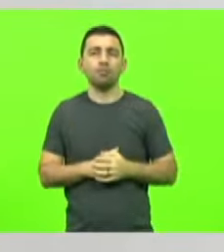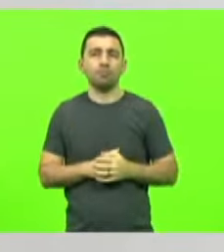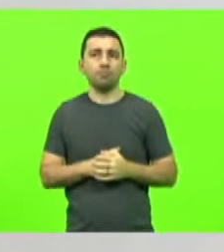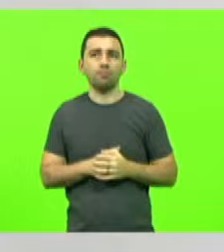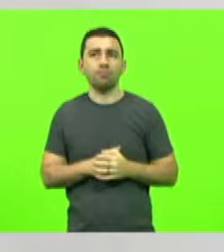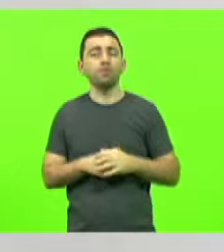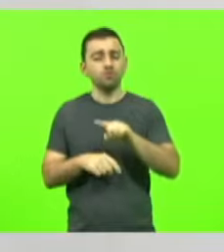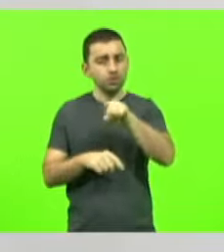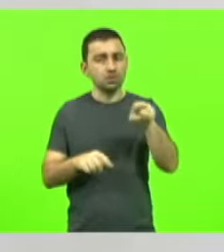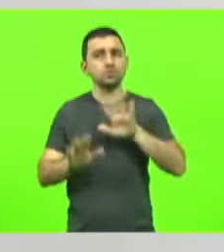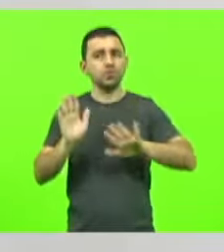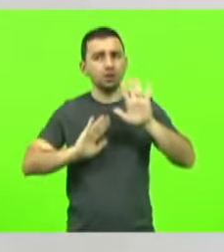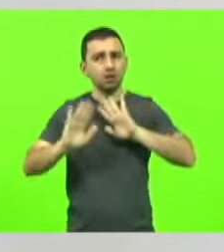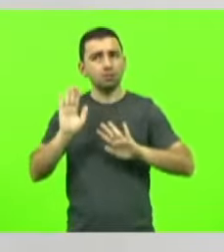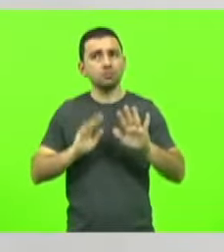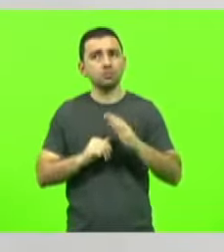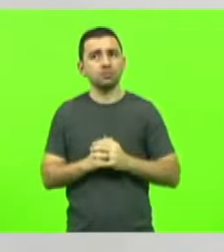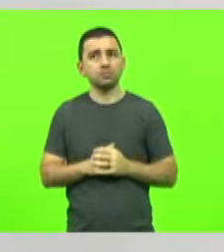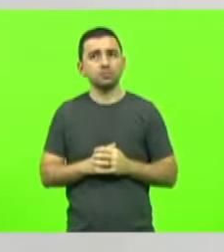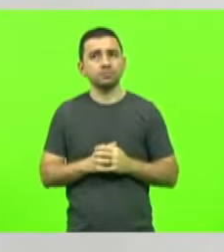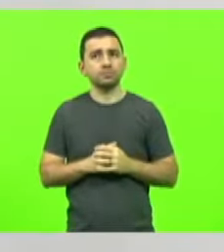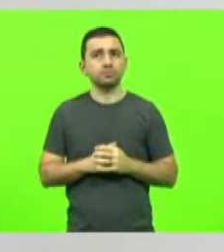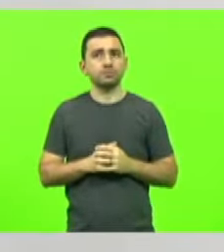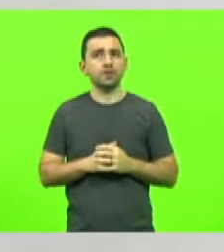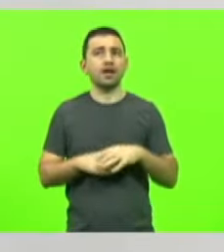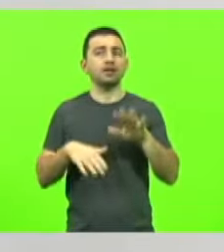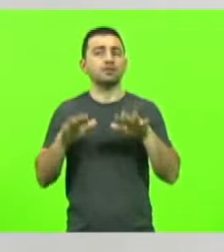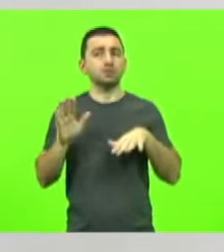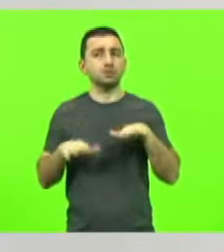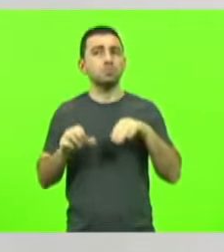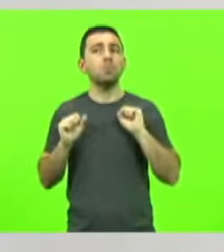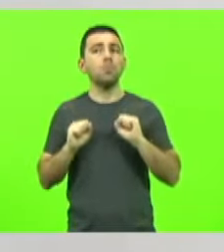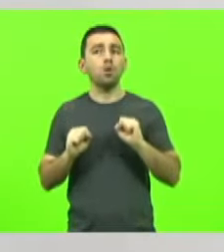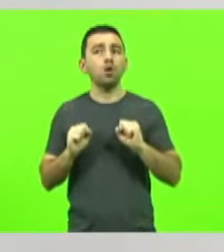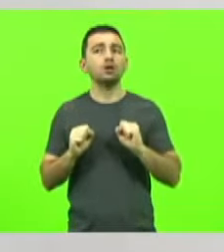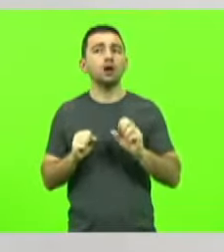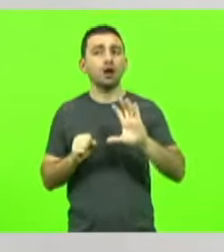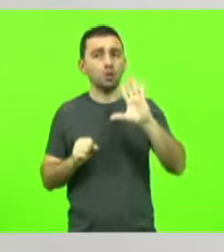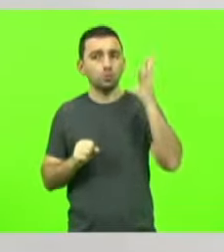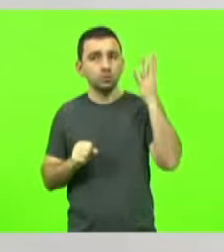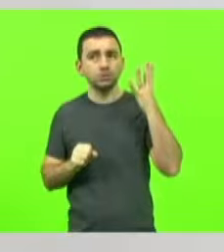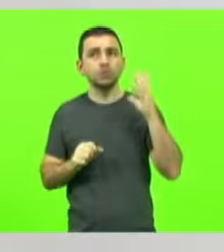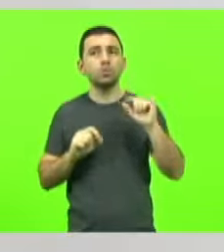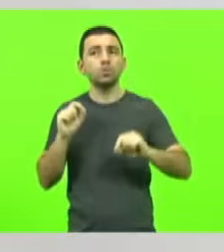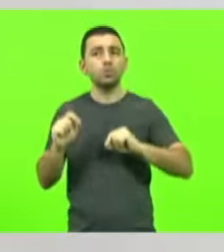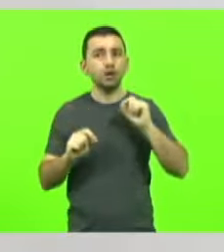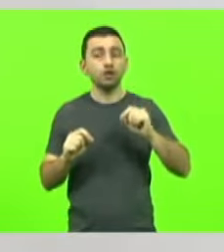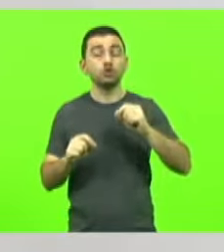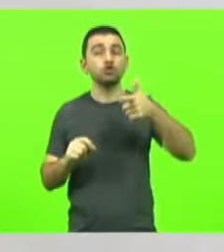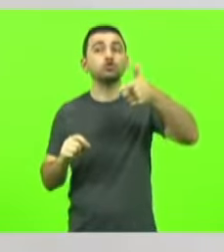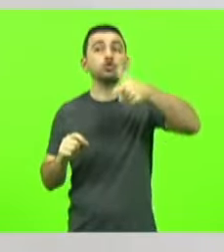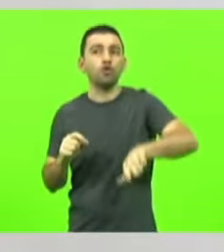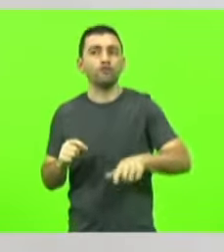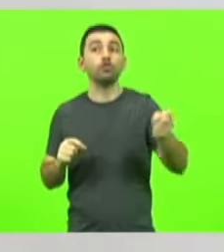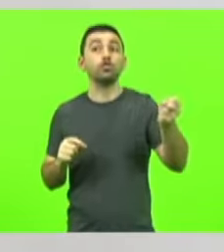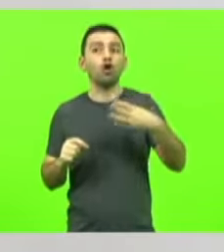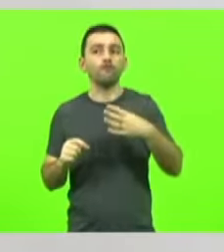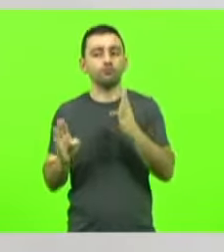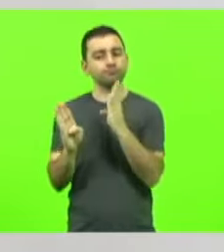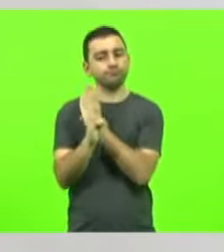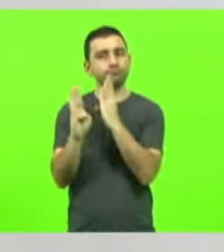Muito cuidado. Daqui uns dias nós podemos estar aí, né, estrelando uma nova operação. Que